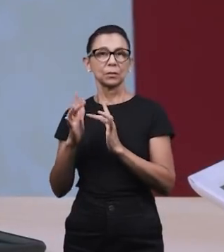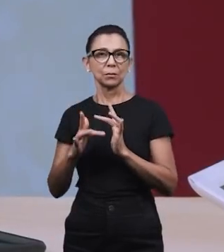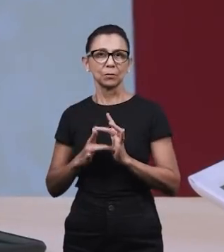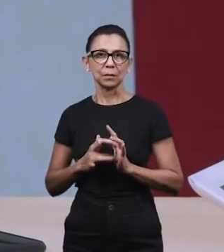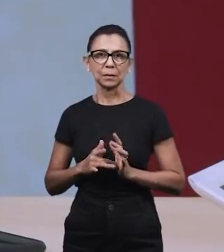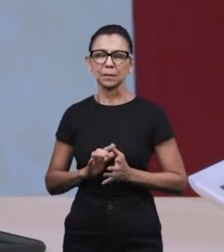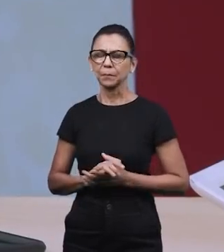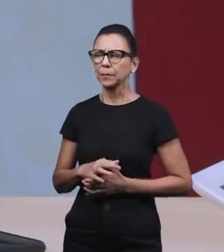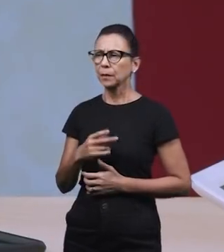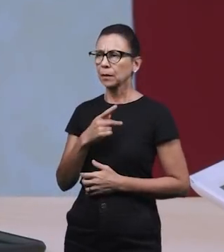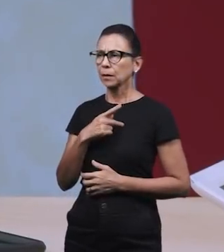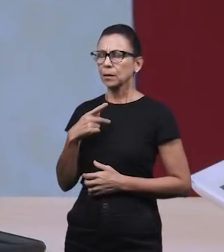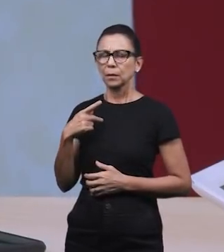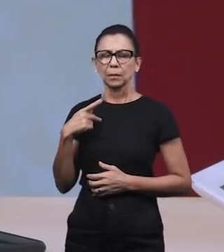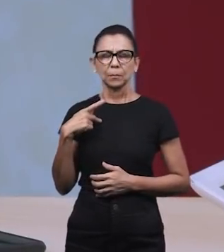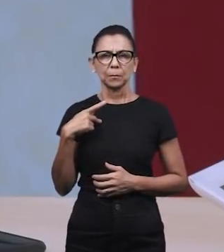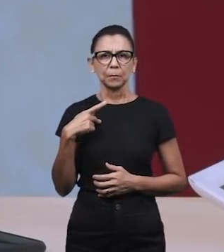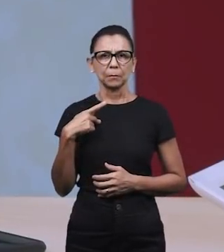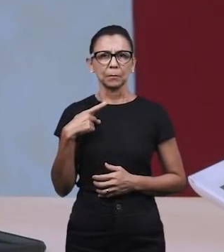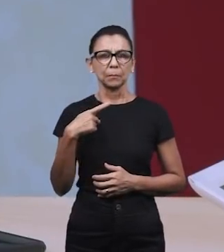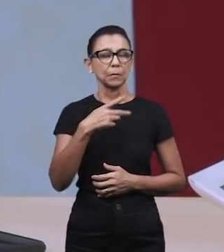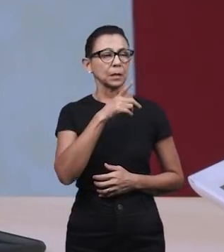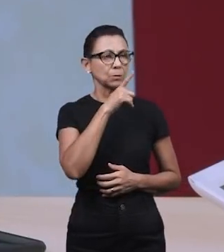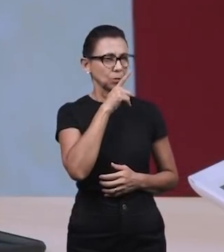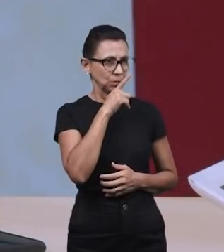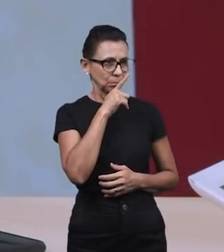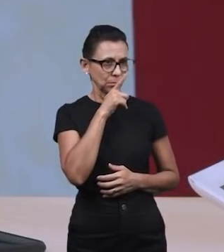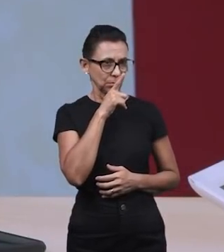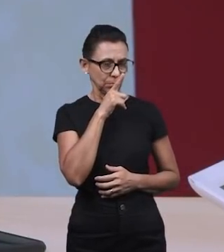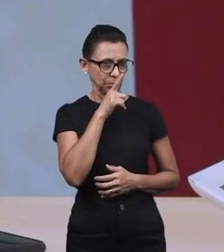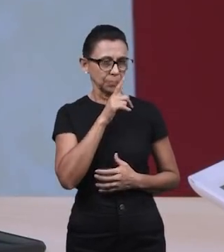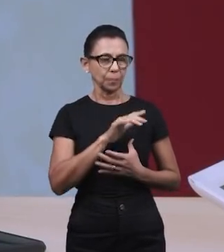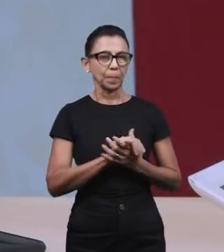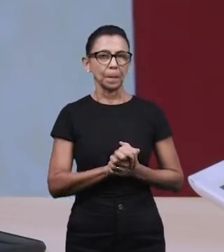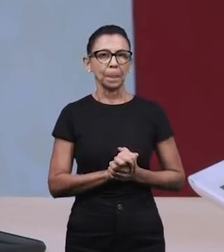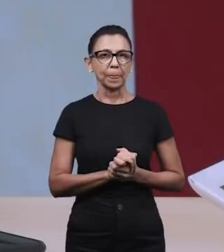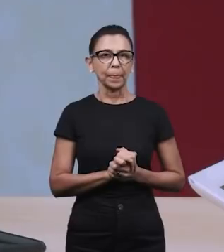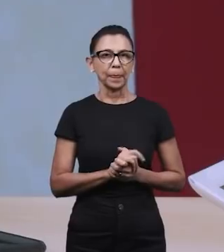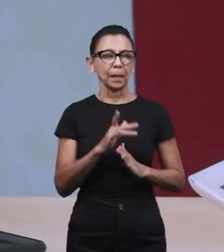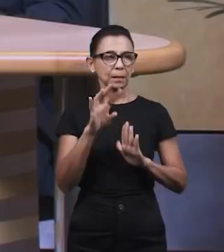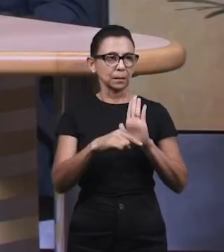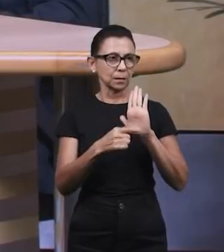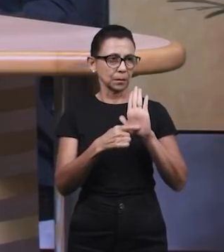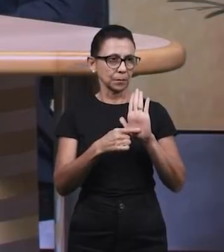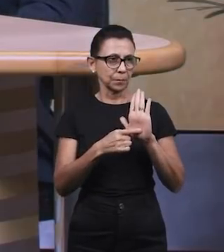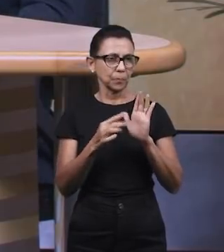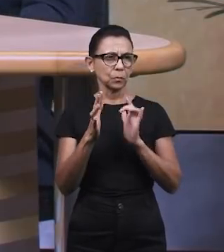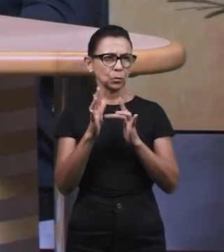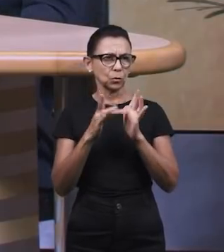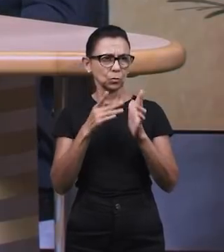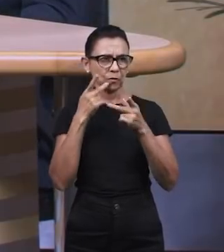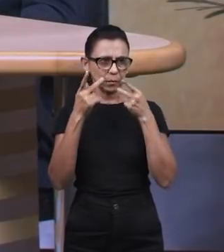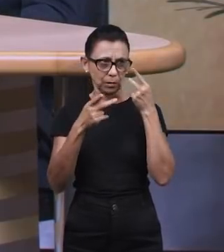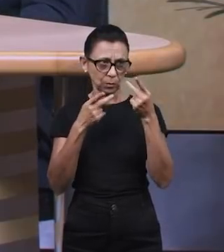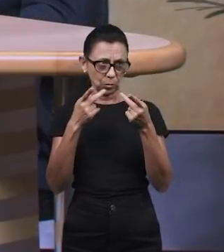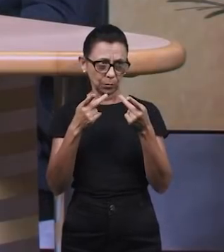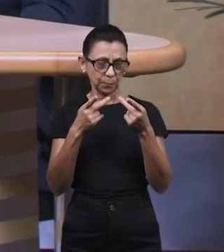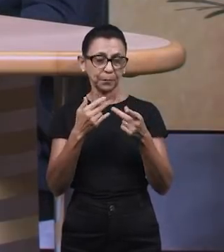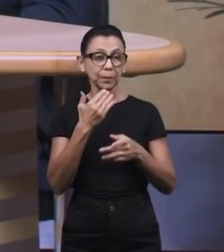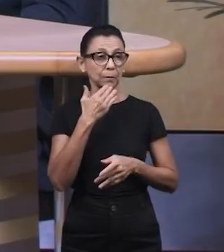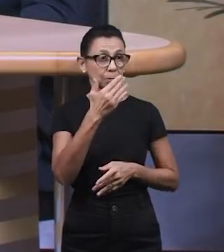essas palavras são do Senhor Jesus e eu vou pedir que você faça